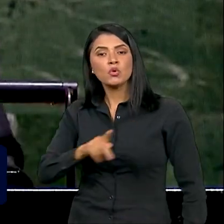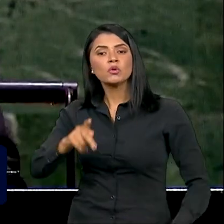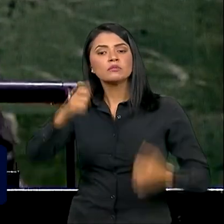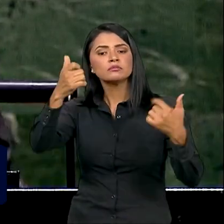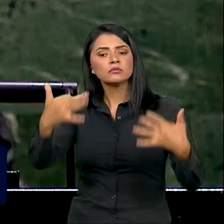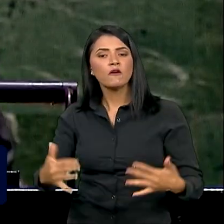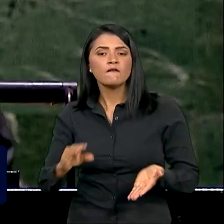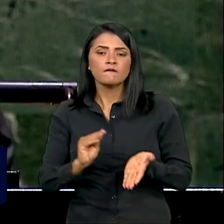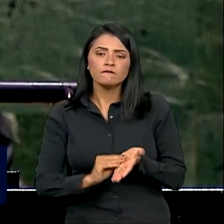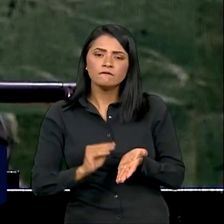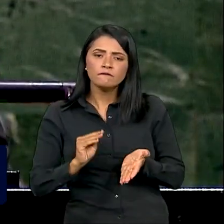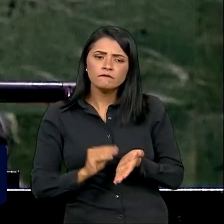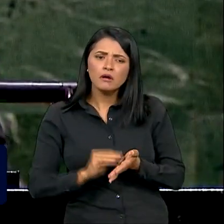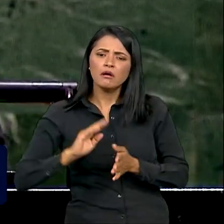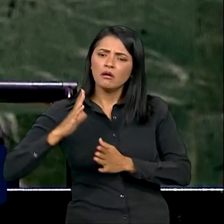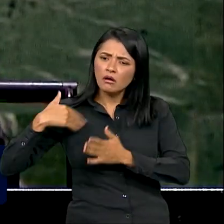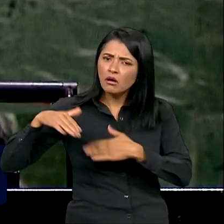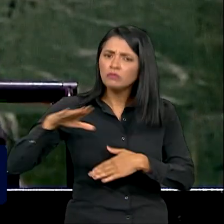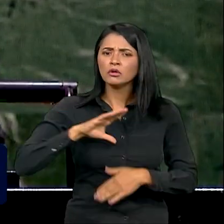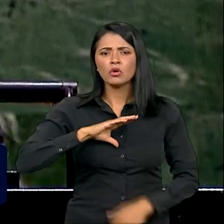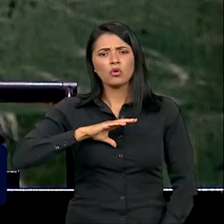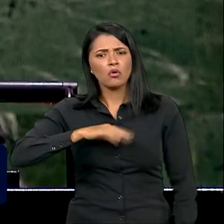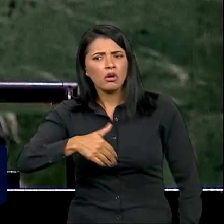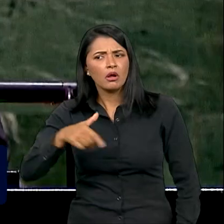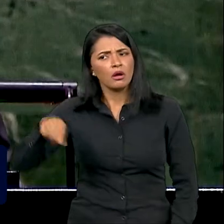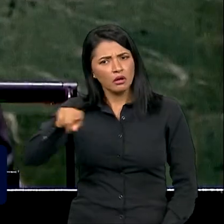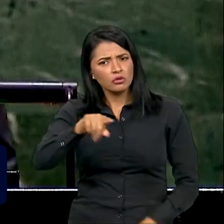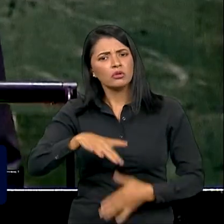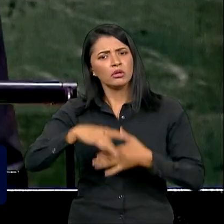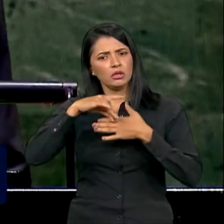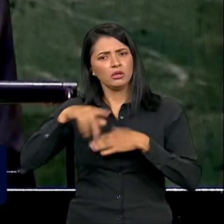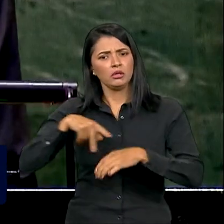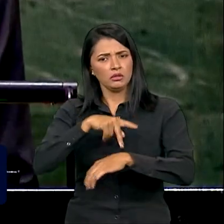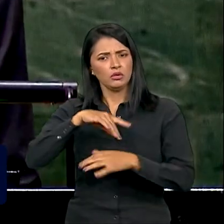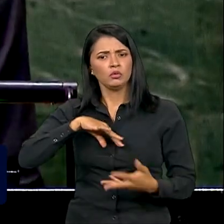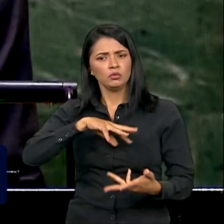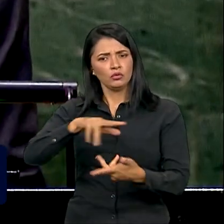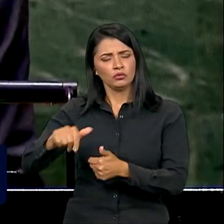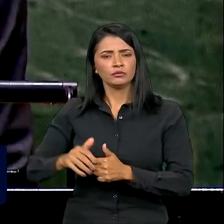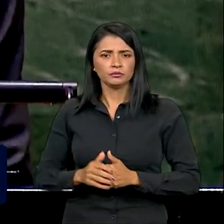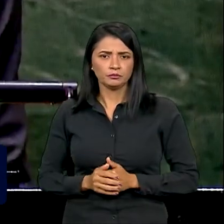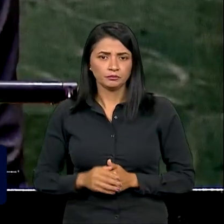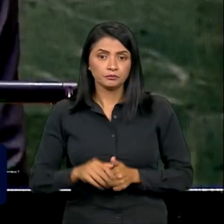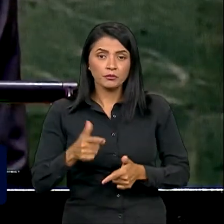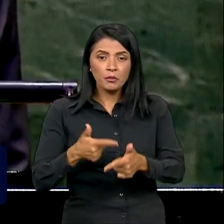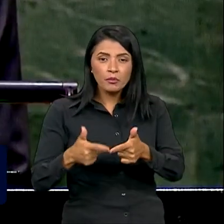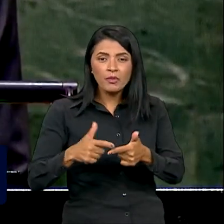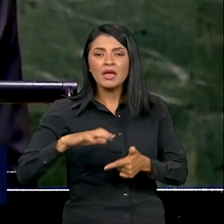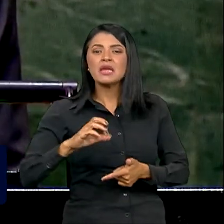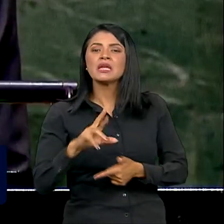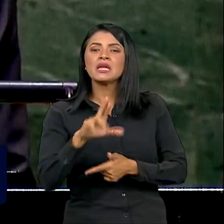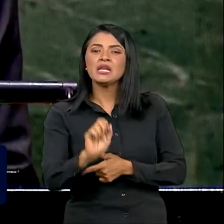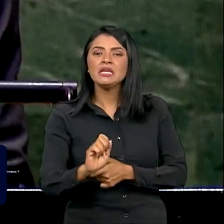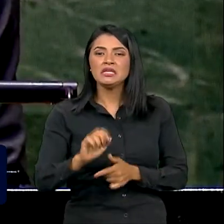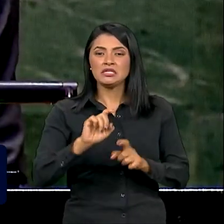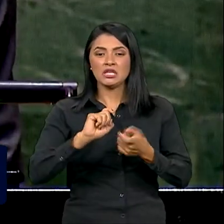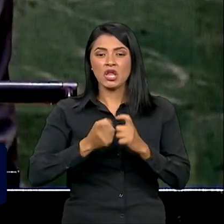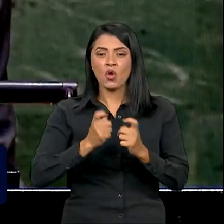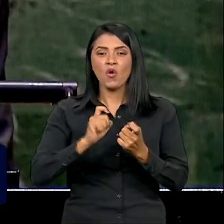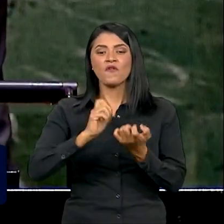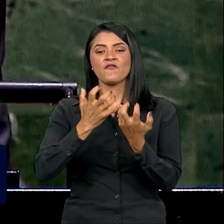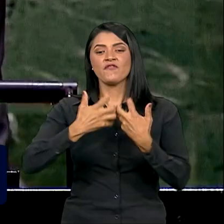ainda falta ambição e ousadia aos líderes mundiais. A crise da governança global requer